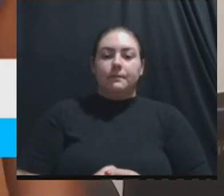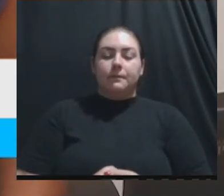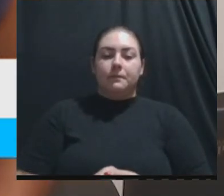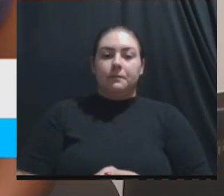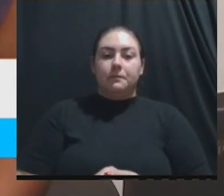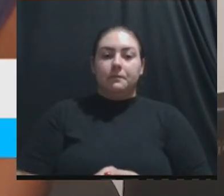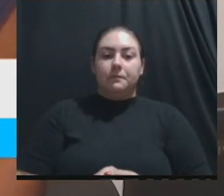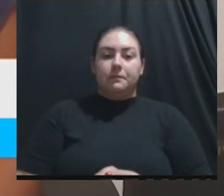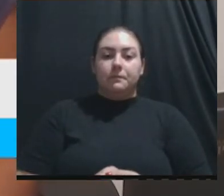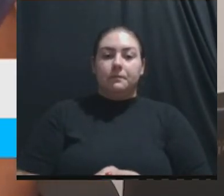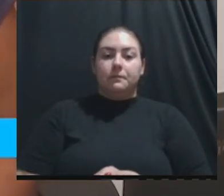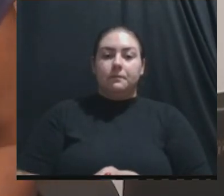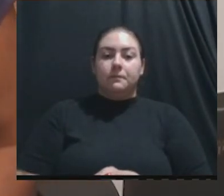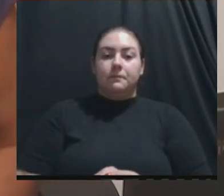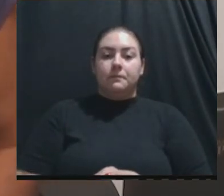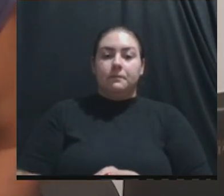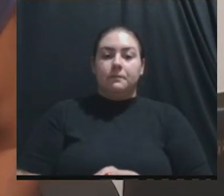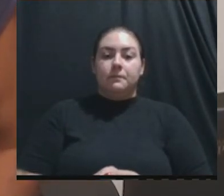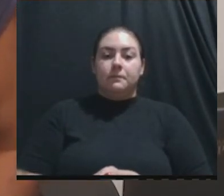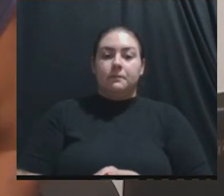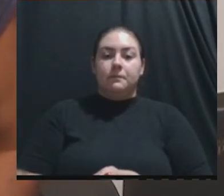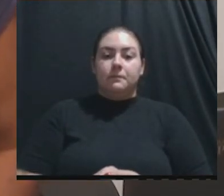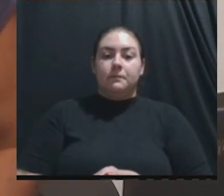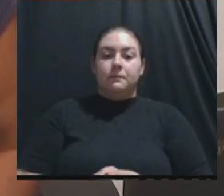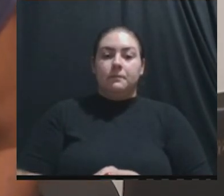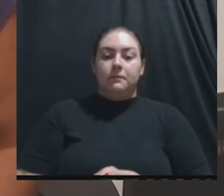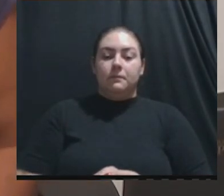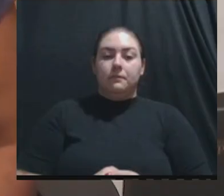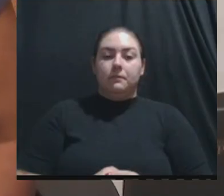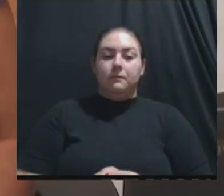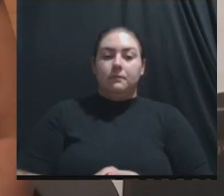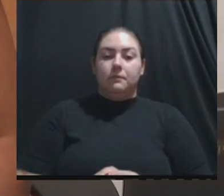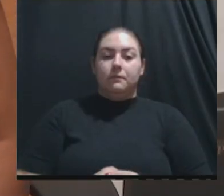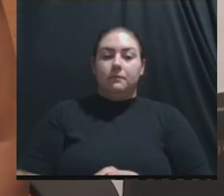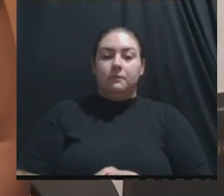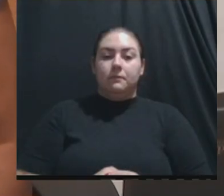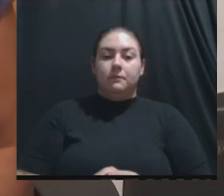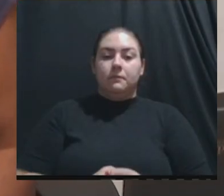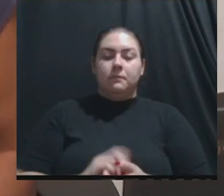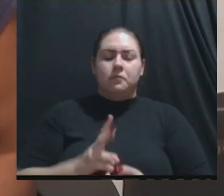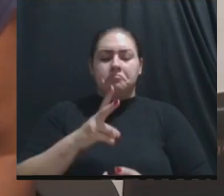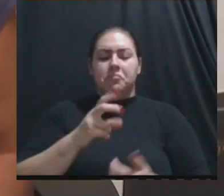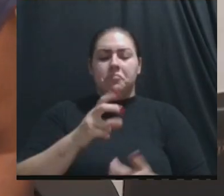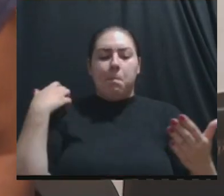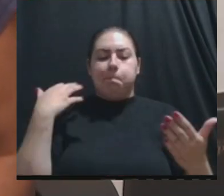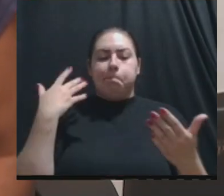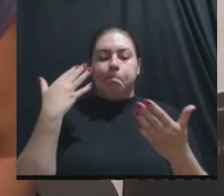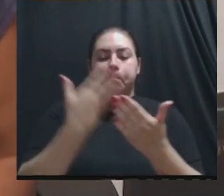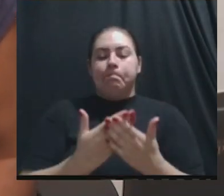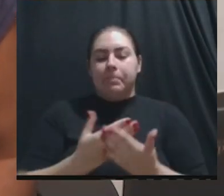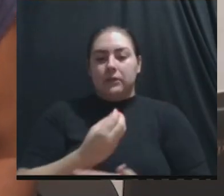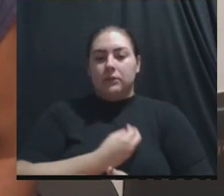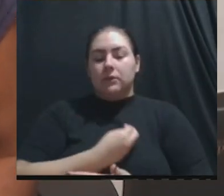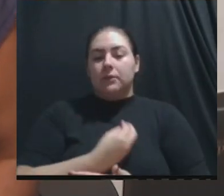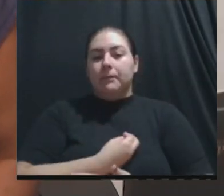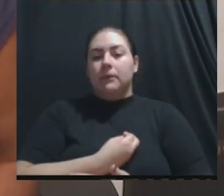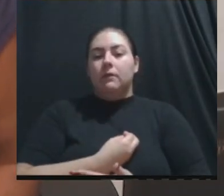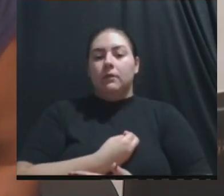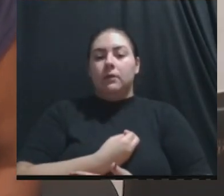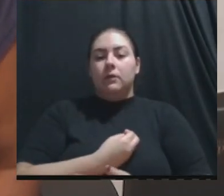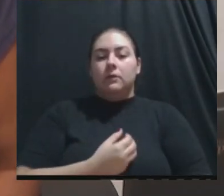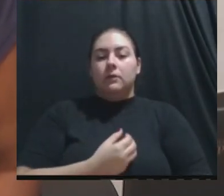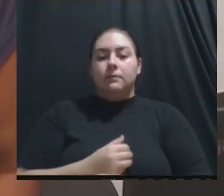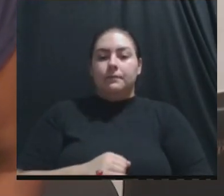Por várias frequências e sequências da minha vida. Uma delas foi o autodespejo de dentro